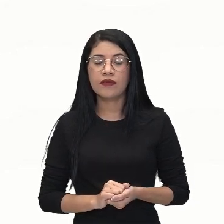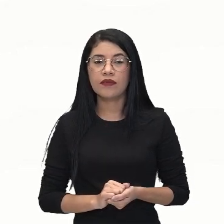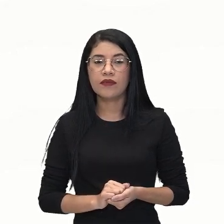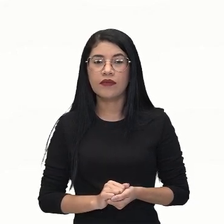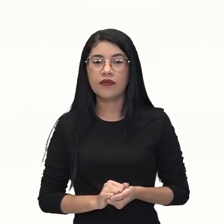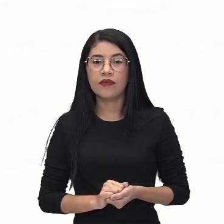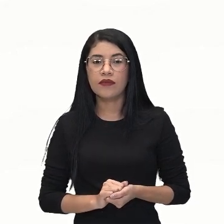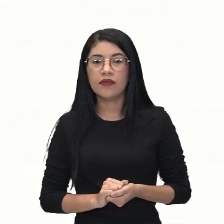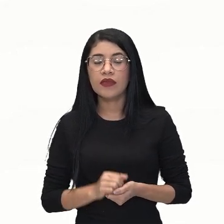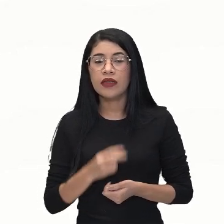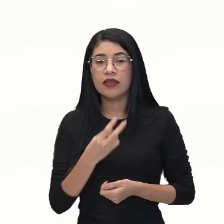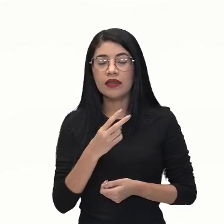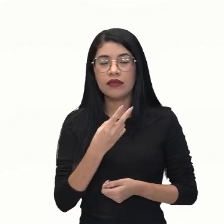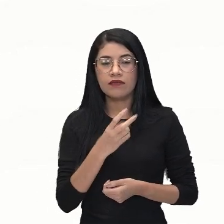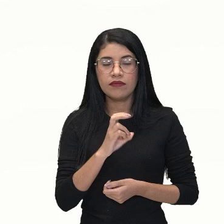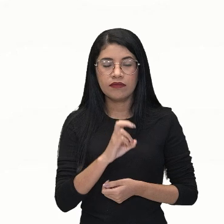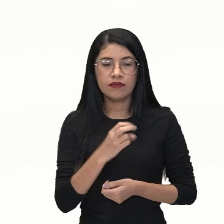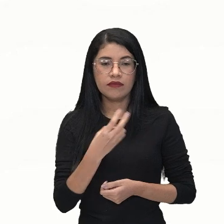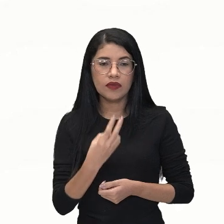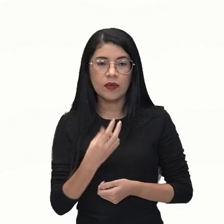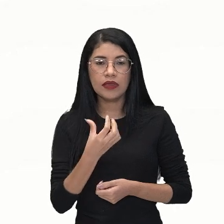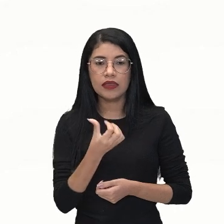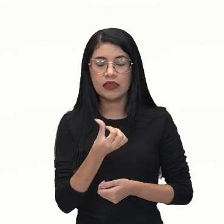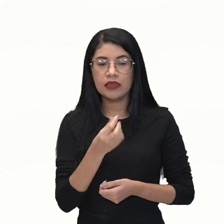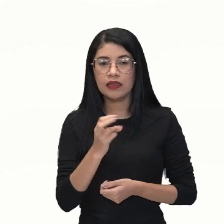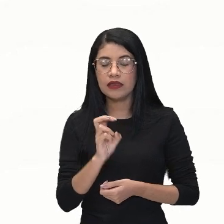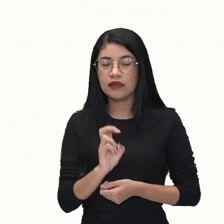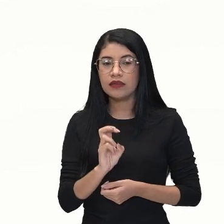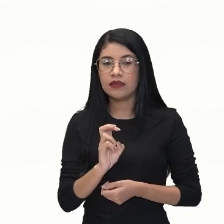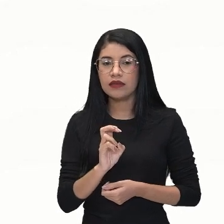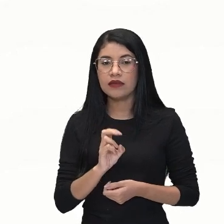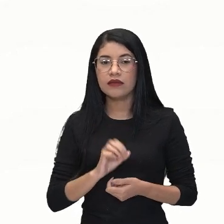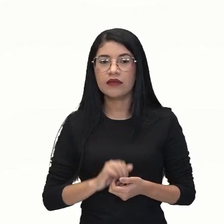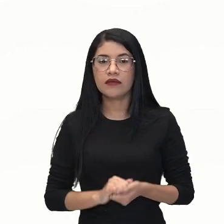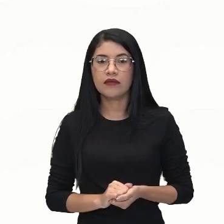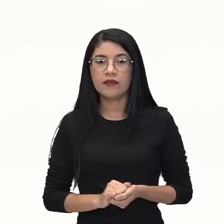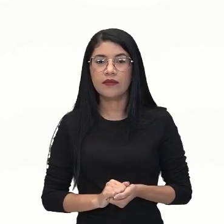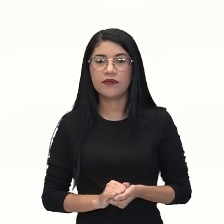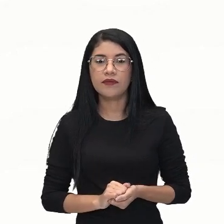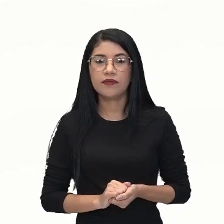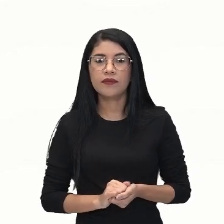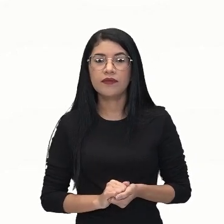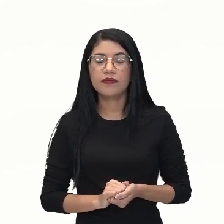E 65, olha aí, ó. 52